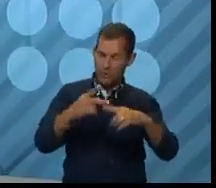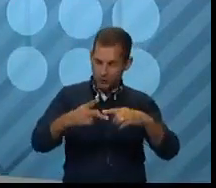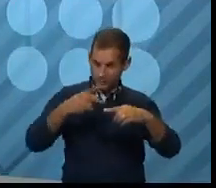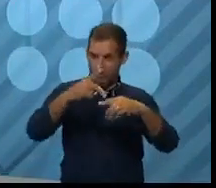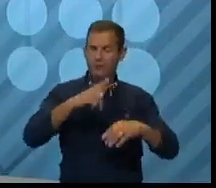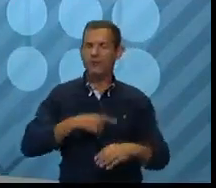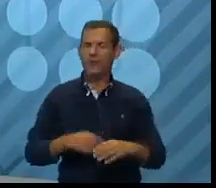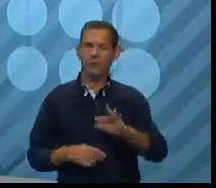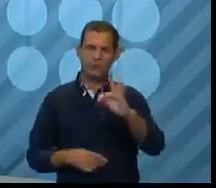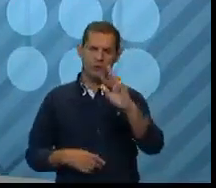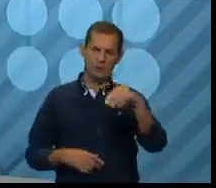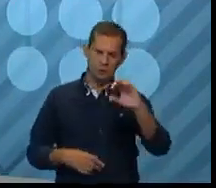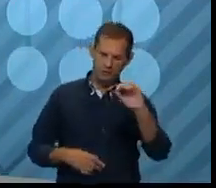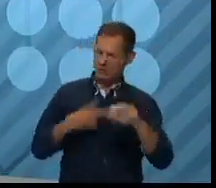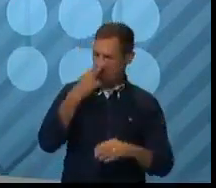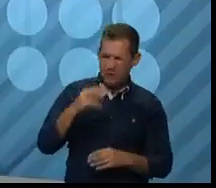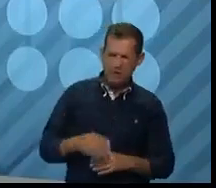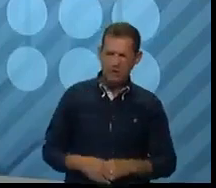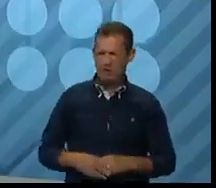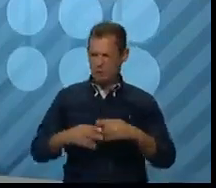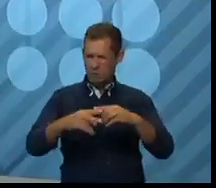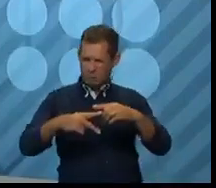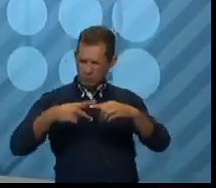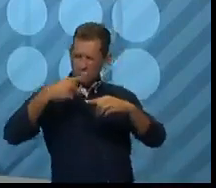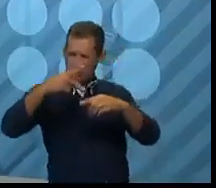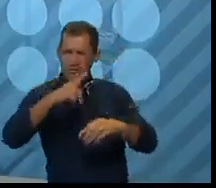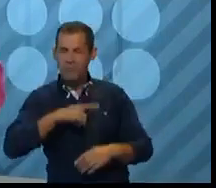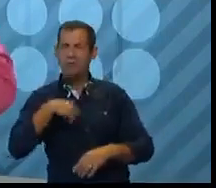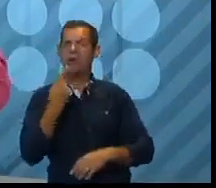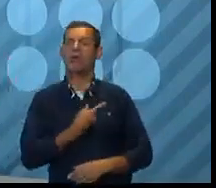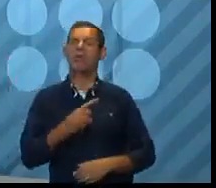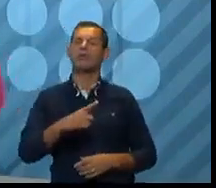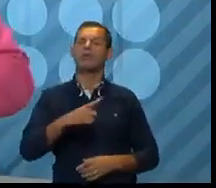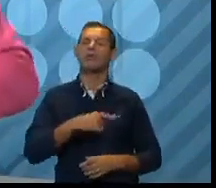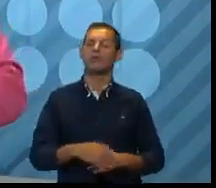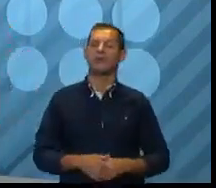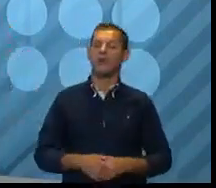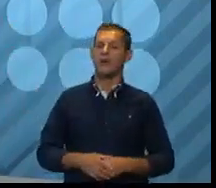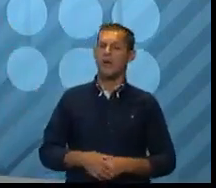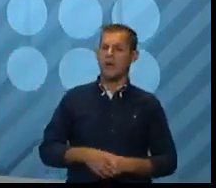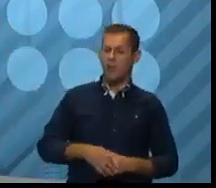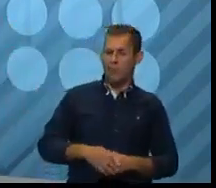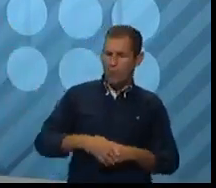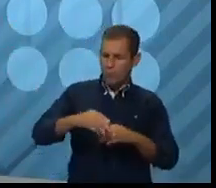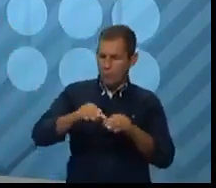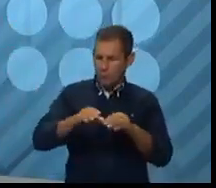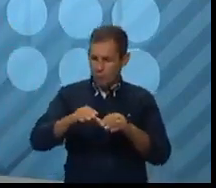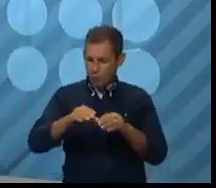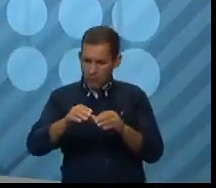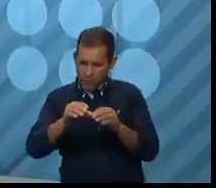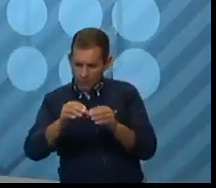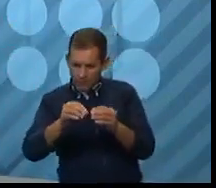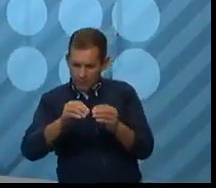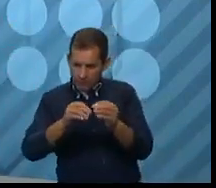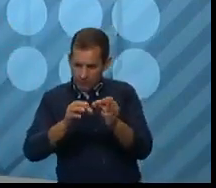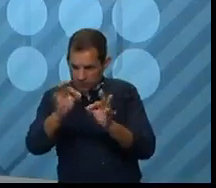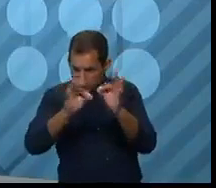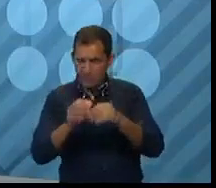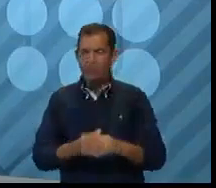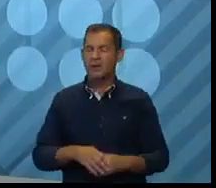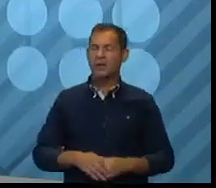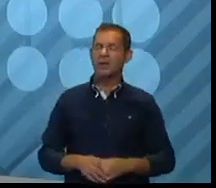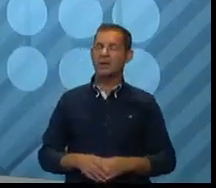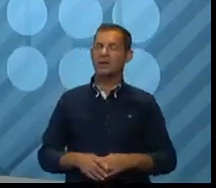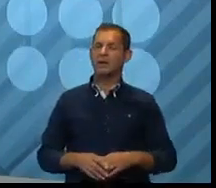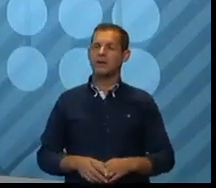uma função que não se parece muito com a potência, mas tem como a gente dar uma mexidinha, tem como a gente arrumar essa função, nós